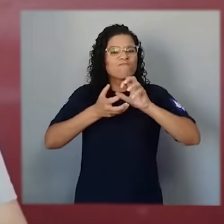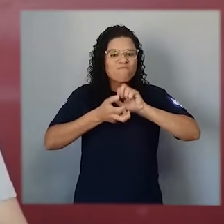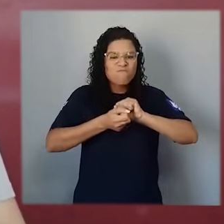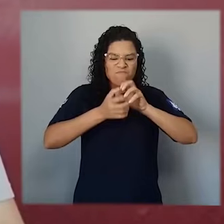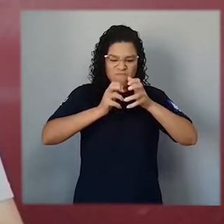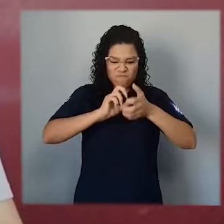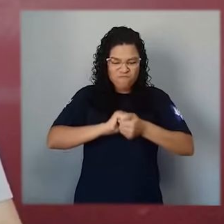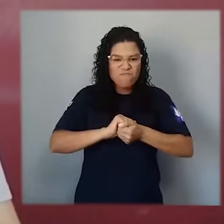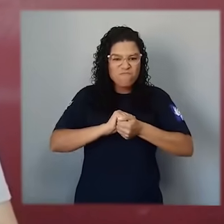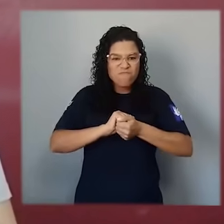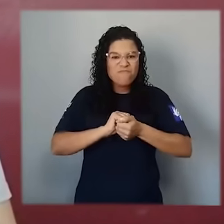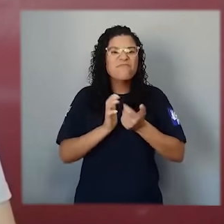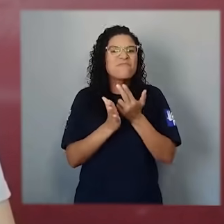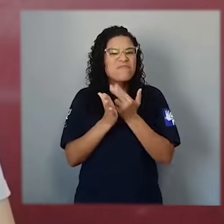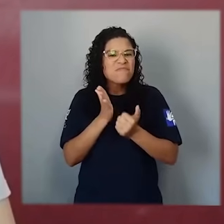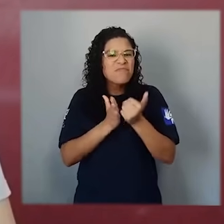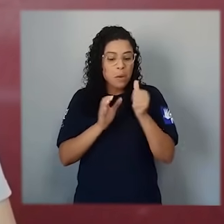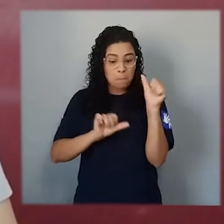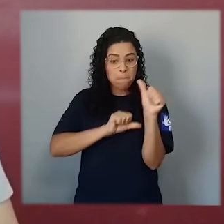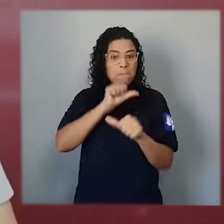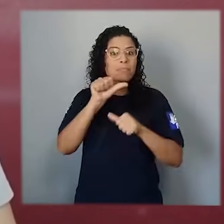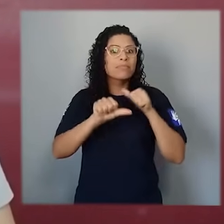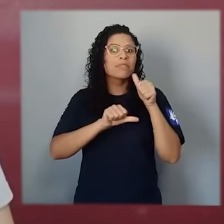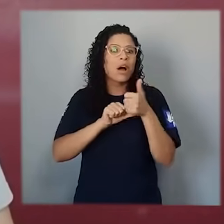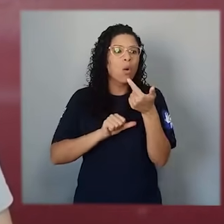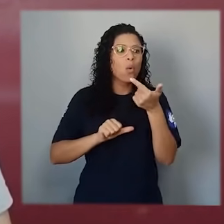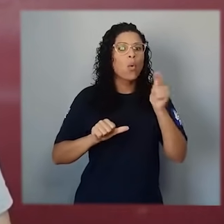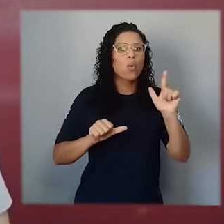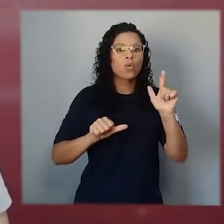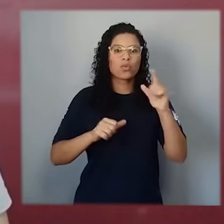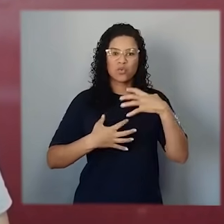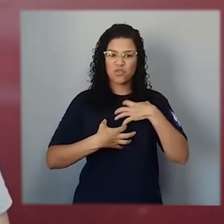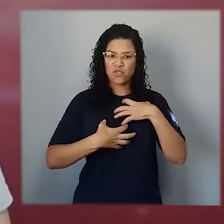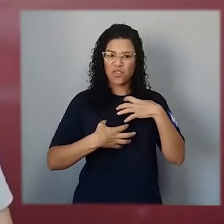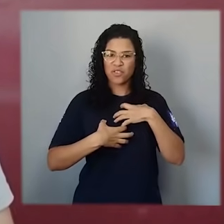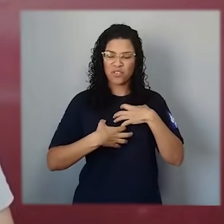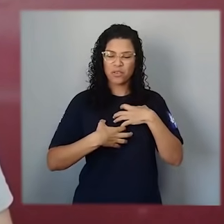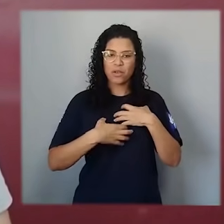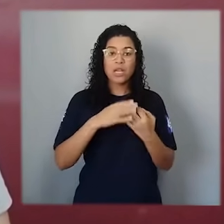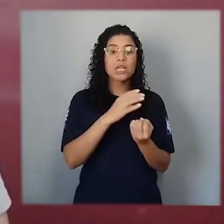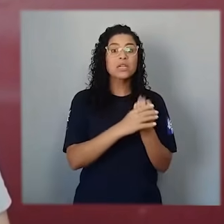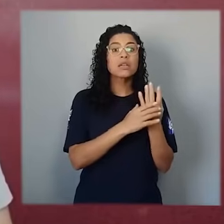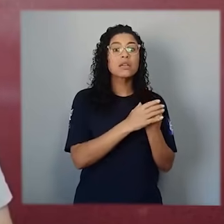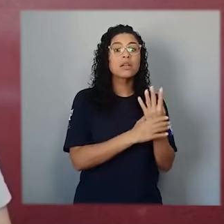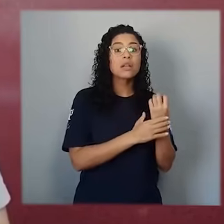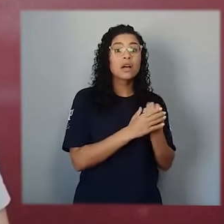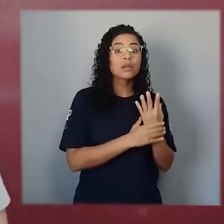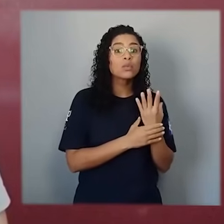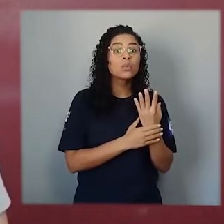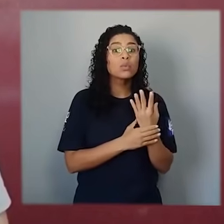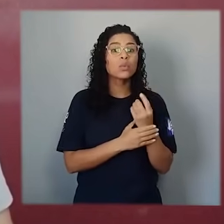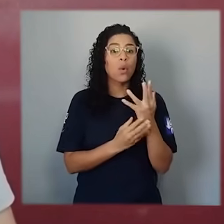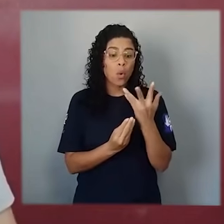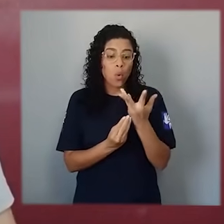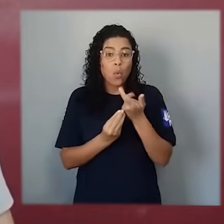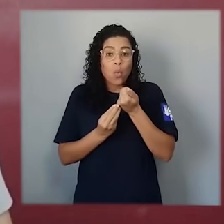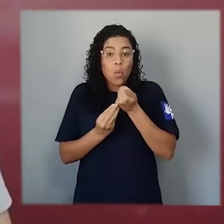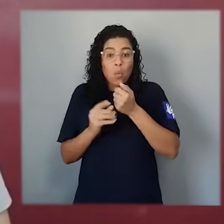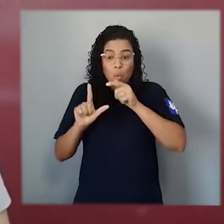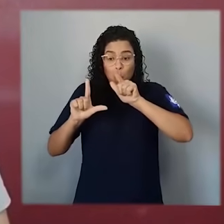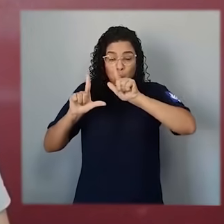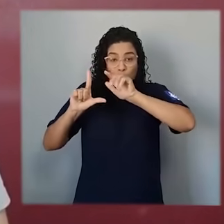amassar imagens e transformá-las em outra coisa, criando uma obra